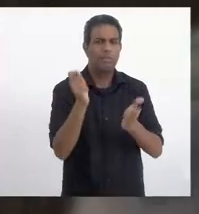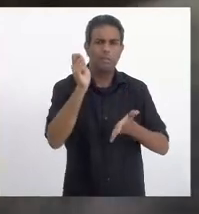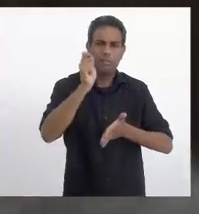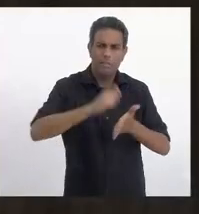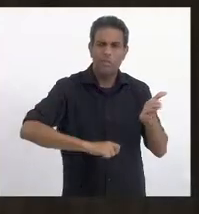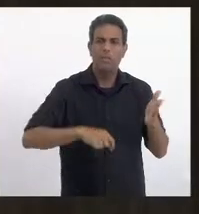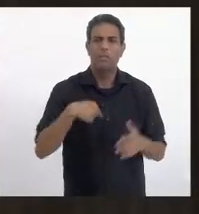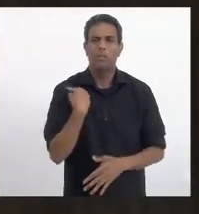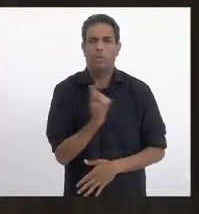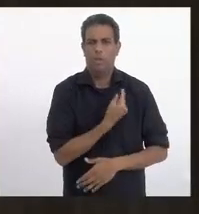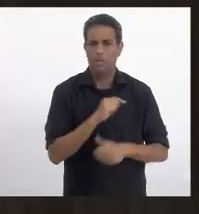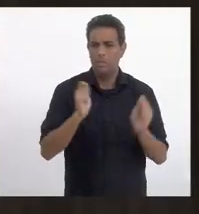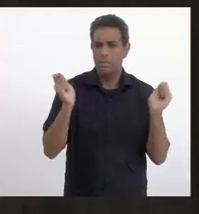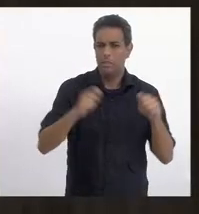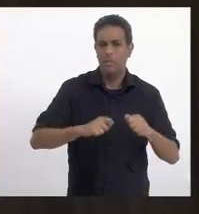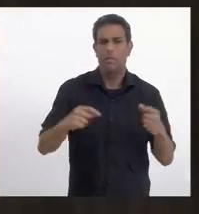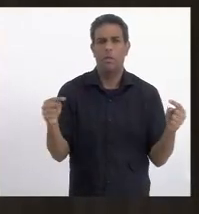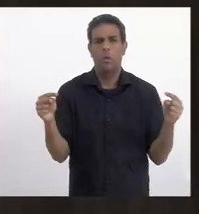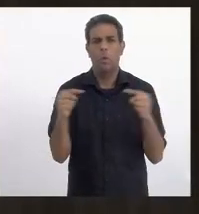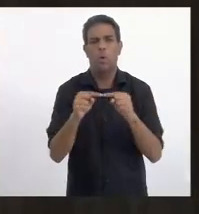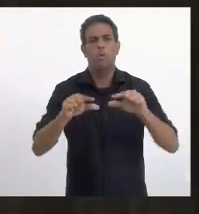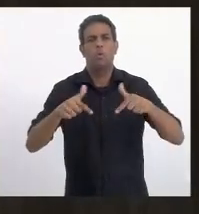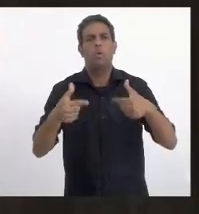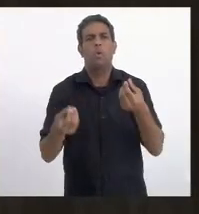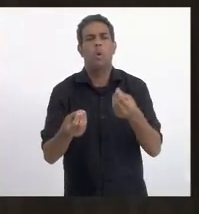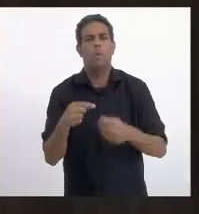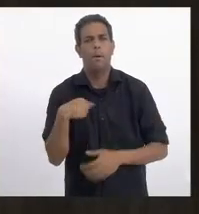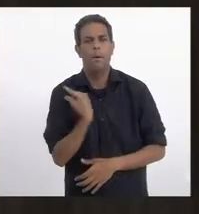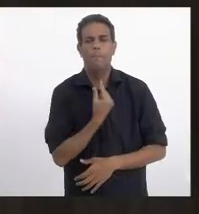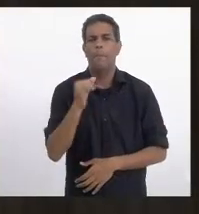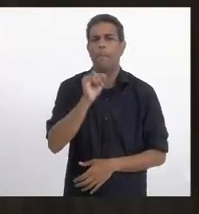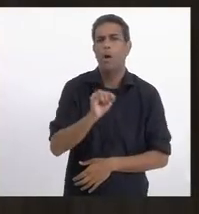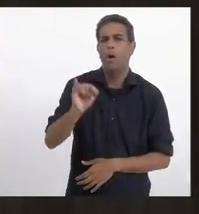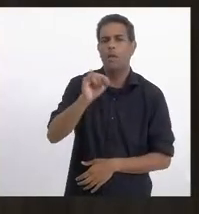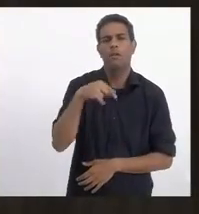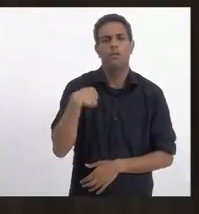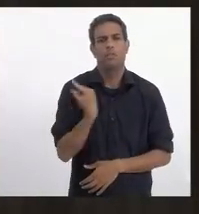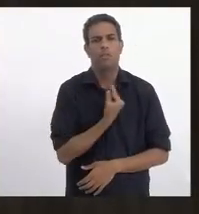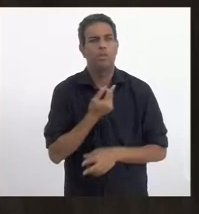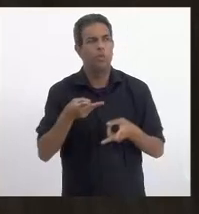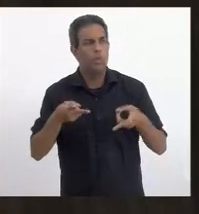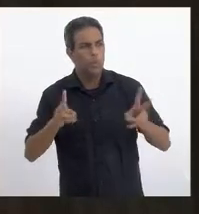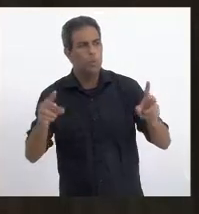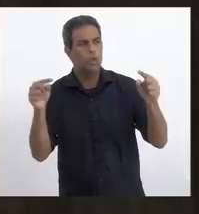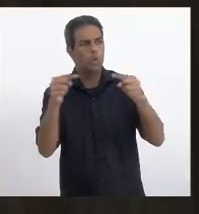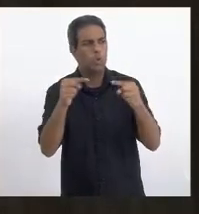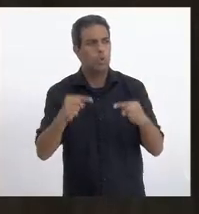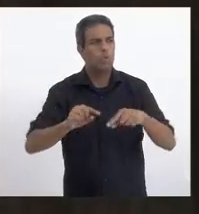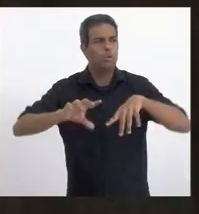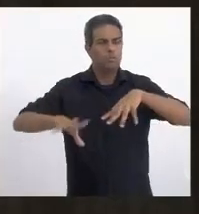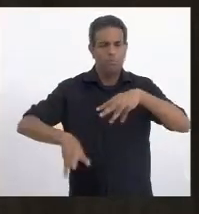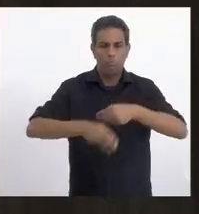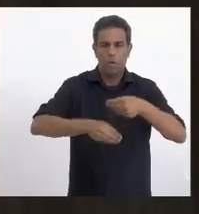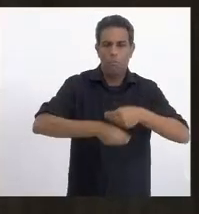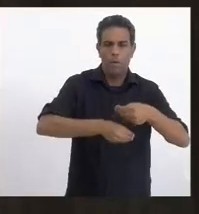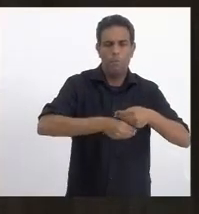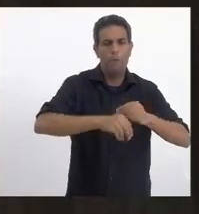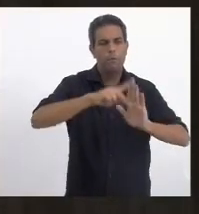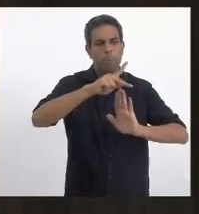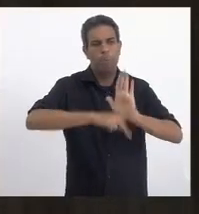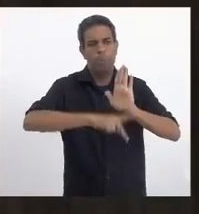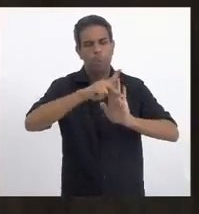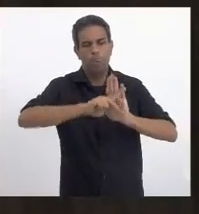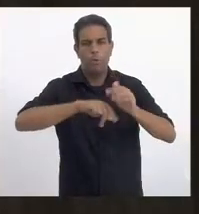governador isso não sana um vício de iniciativa então é importante demais que todas as emendas consistem em um